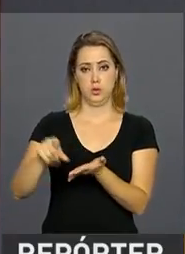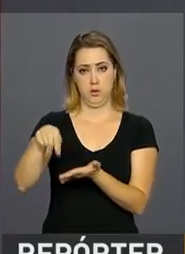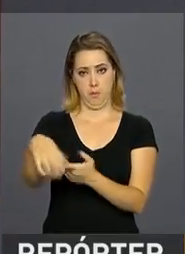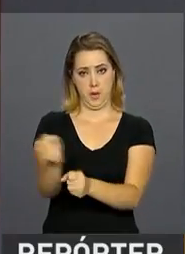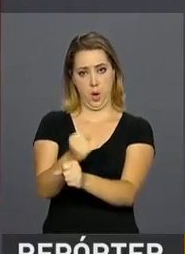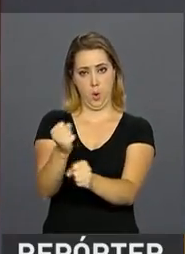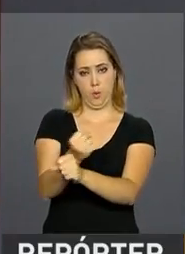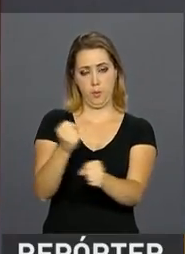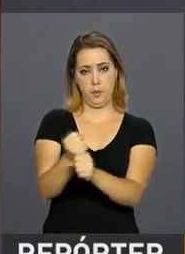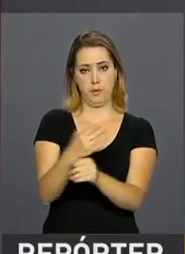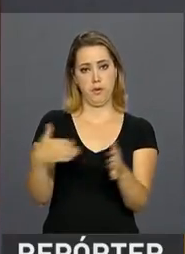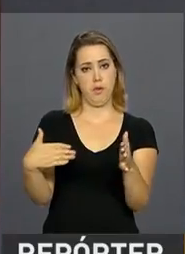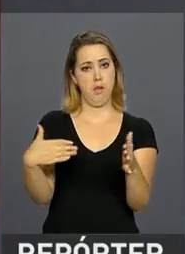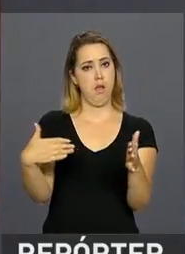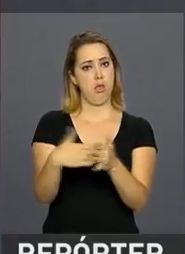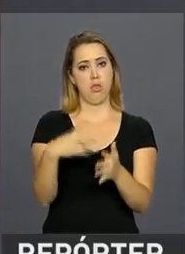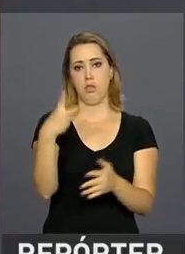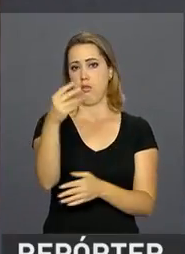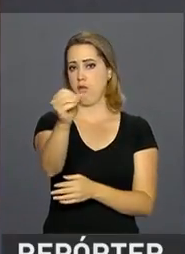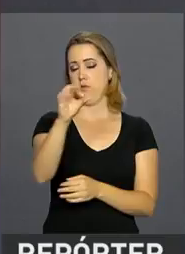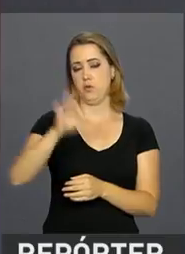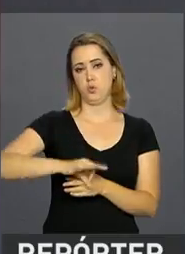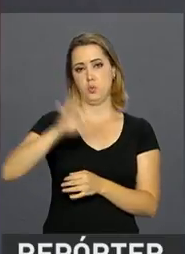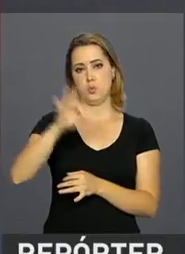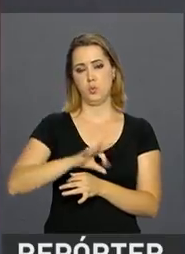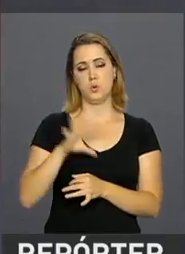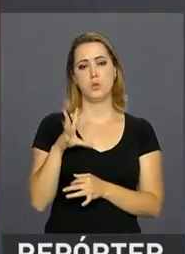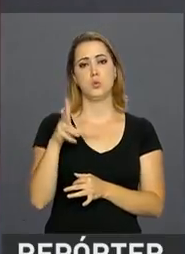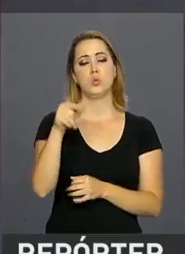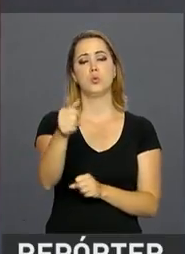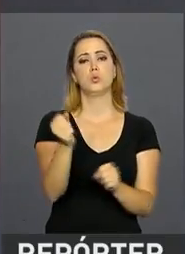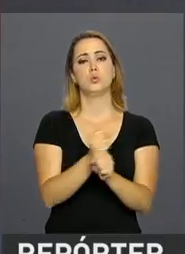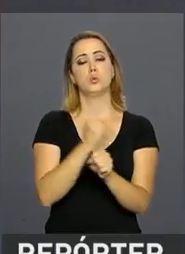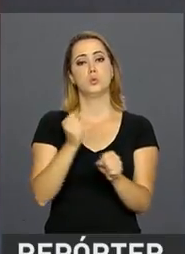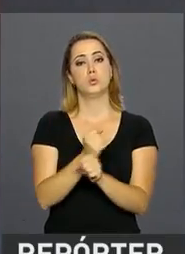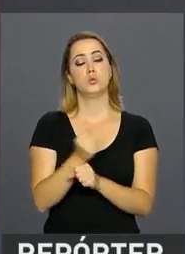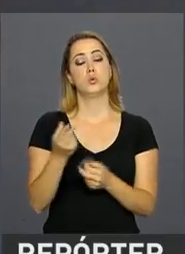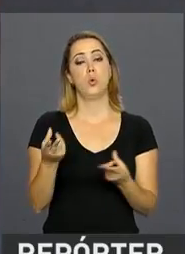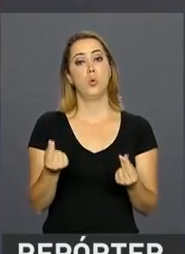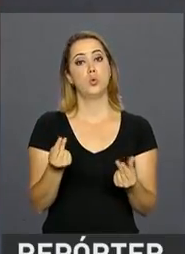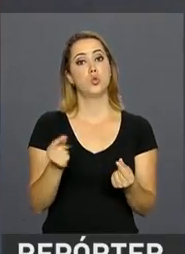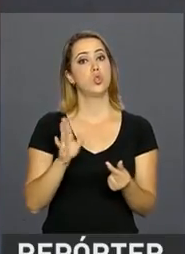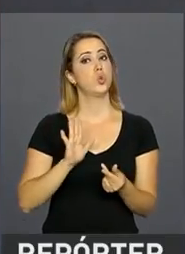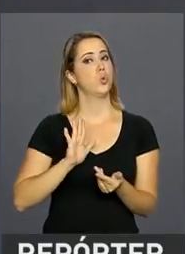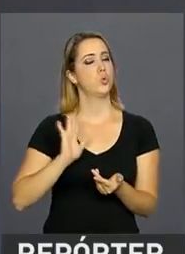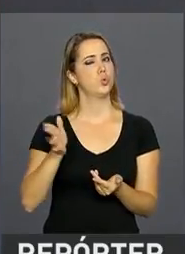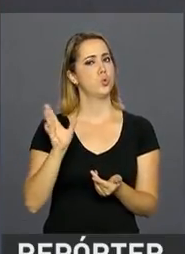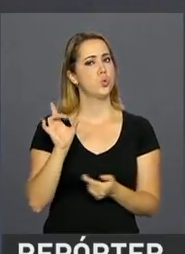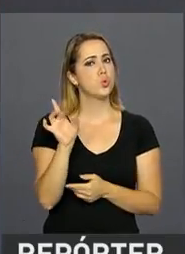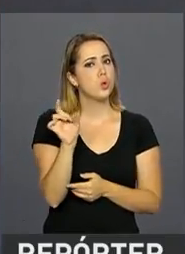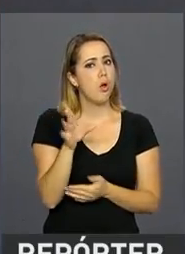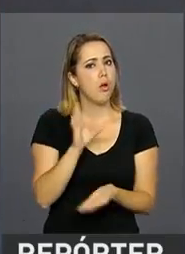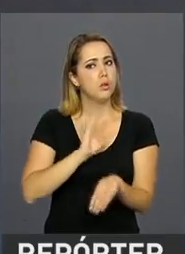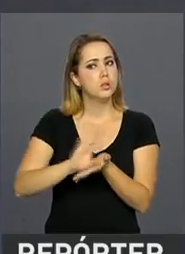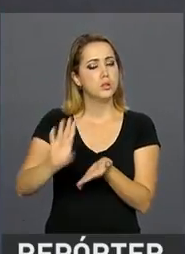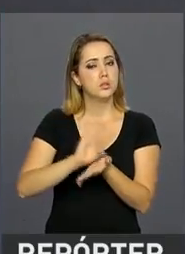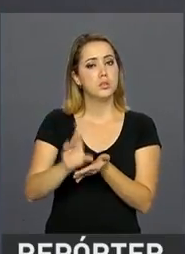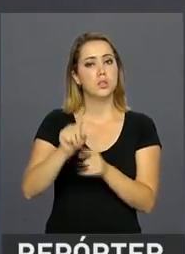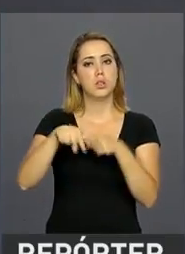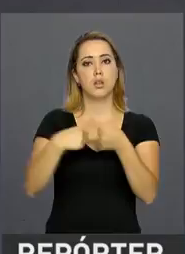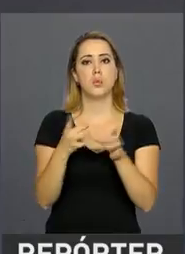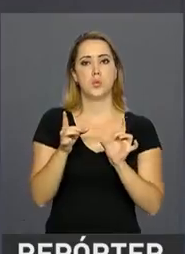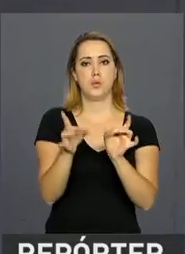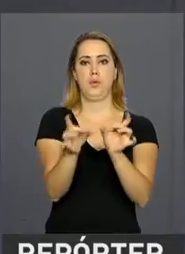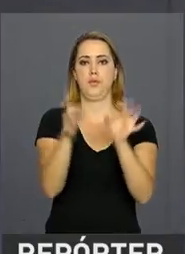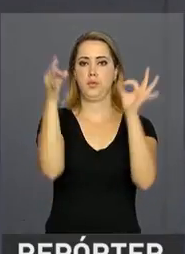obras seja de até 20% do total do empreendimento esses recursos só serão liberados depois que a licitação for